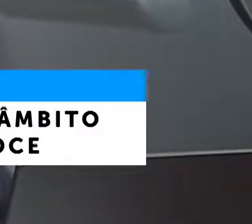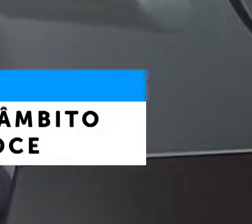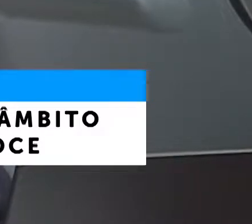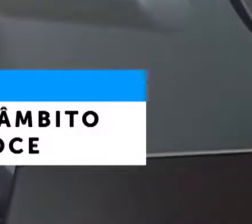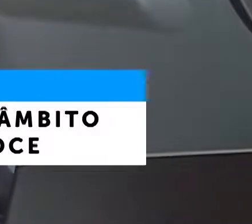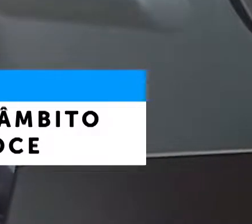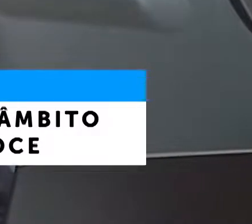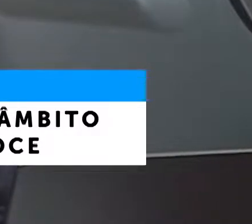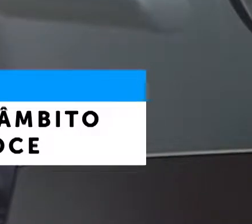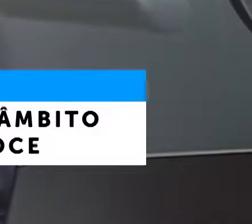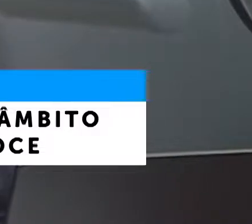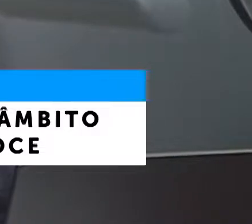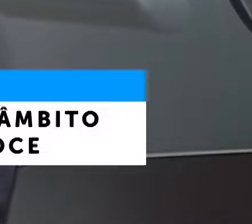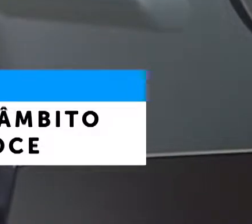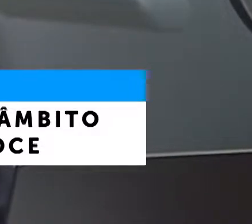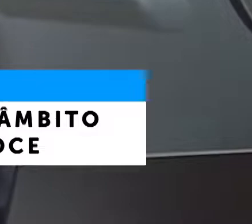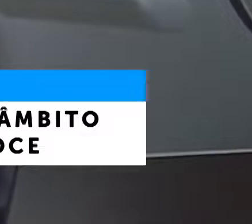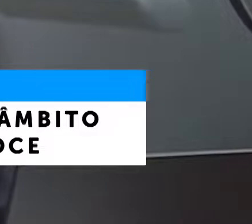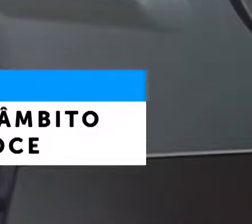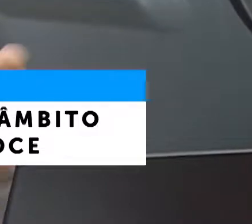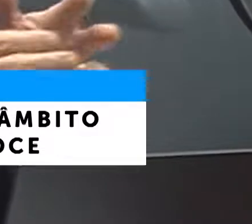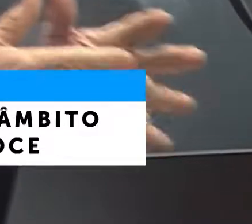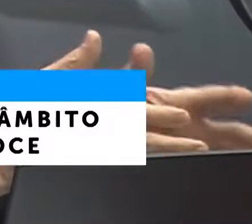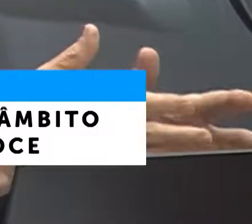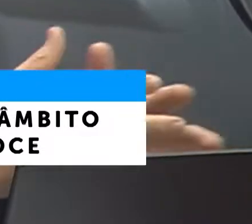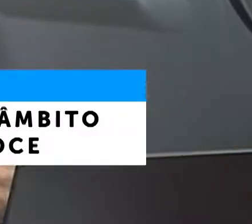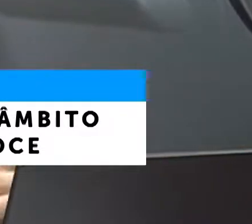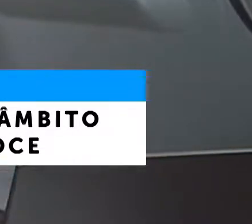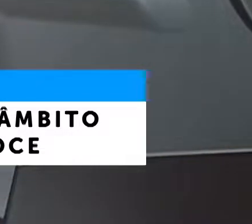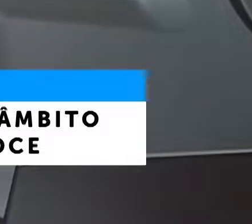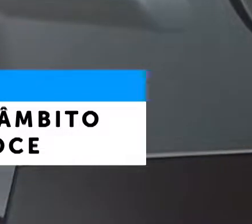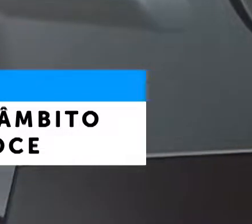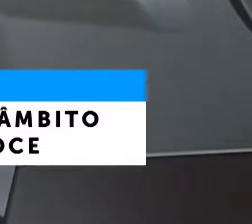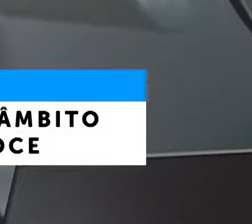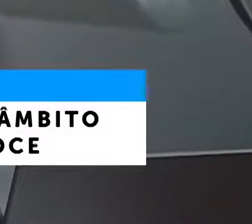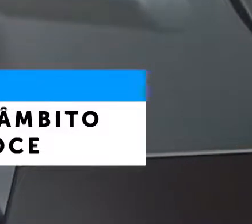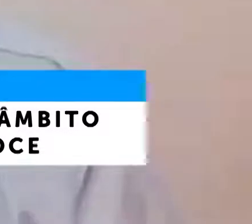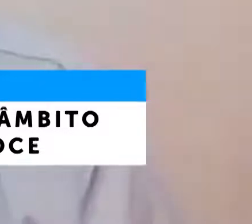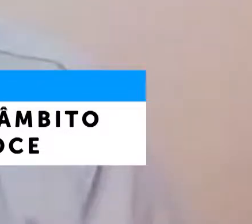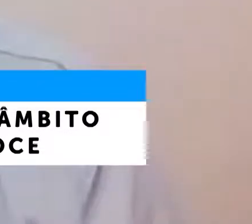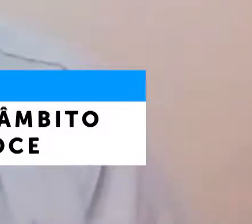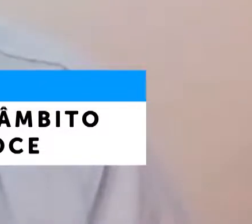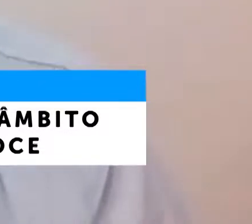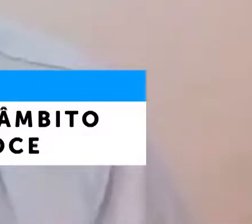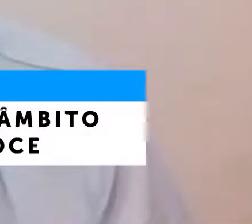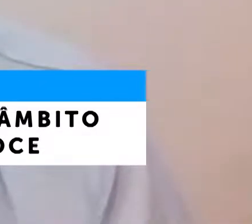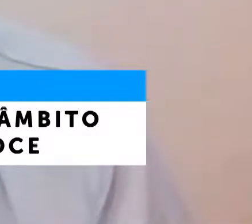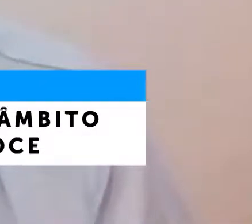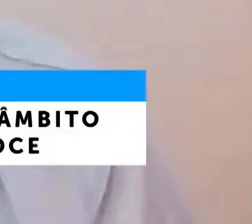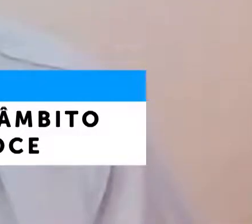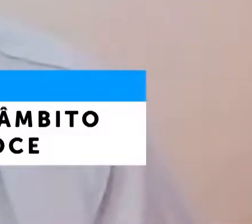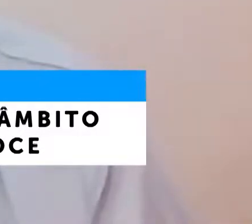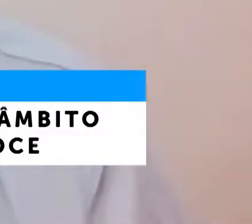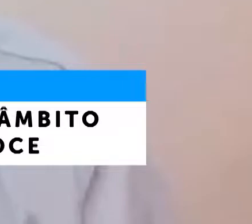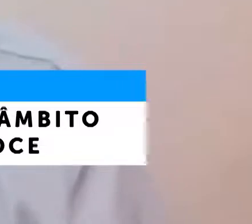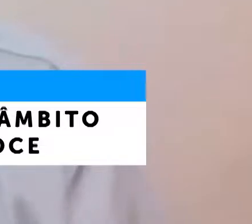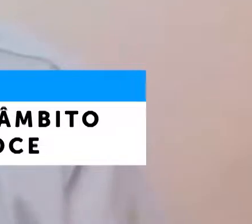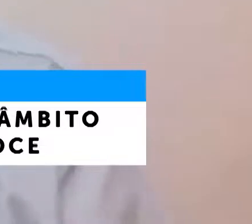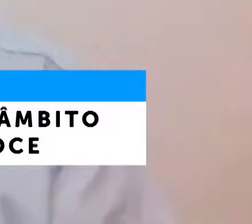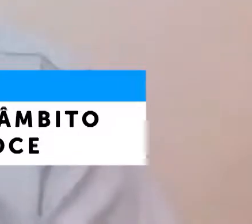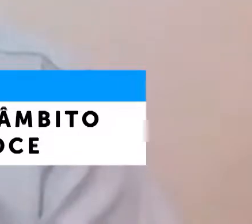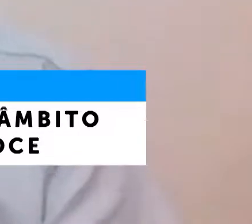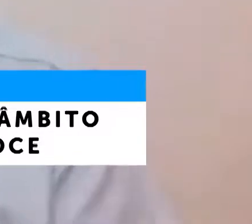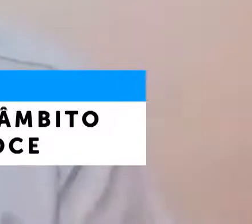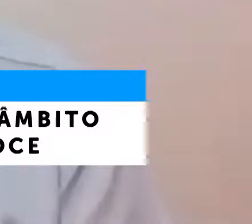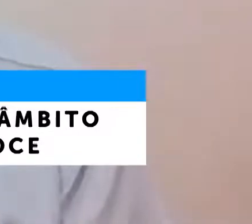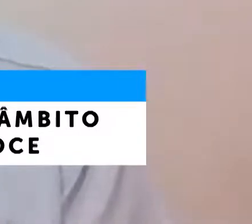cabimento essa ingerência dentro das escolas. O deputado Evander Vendramini, do